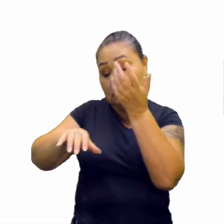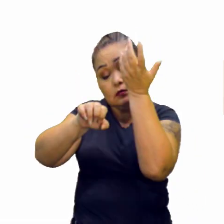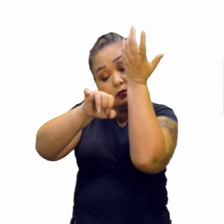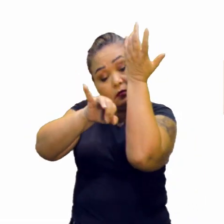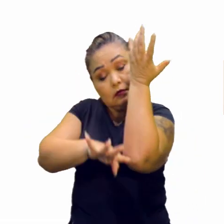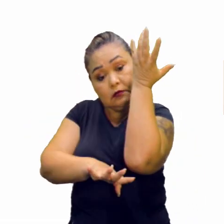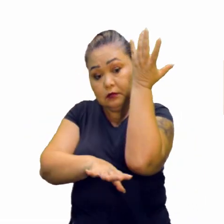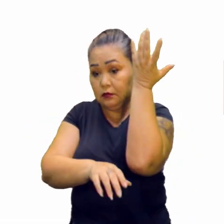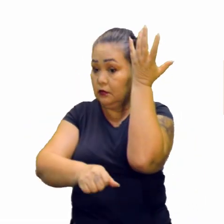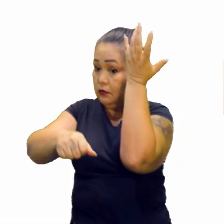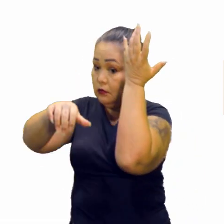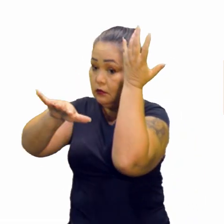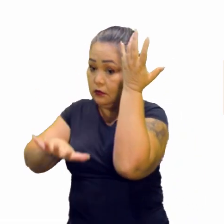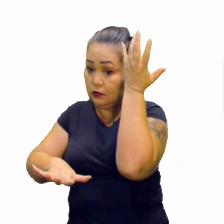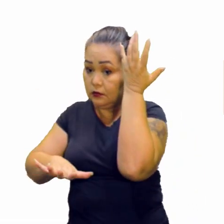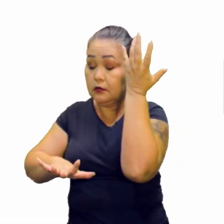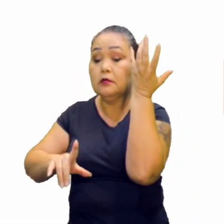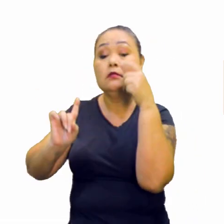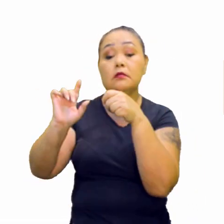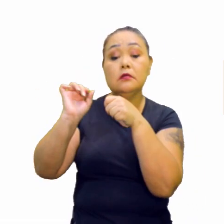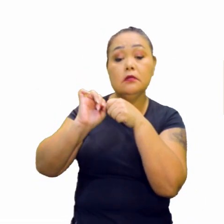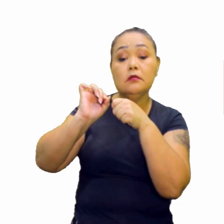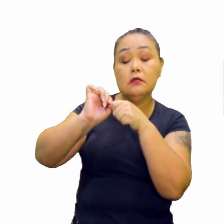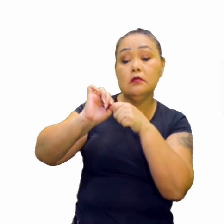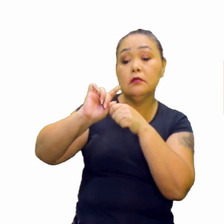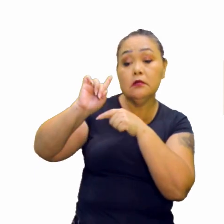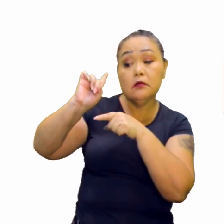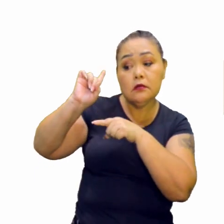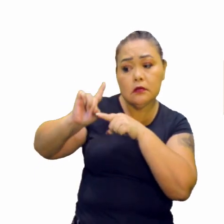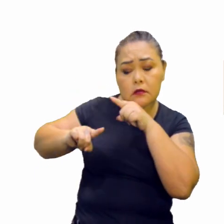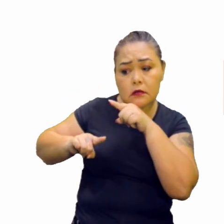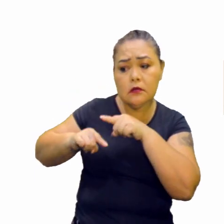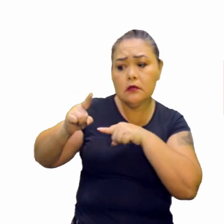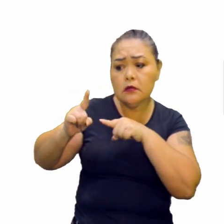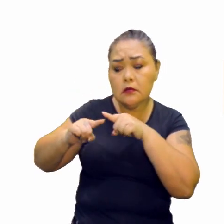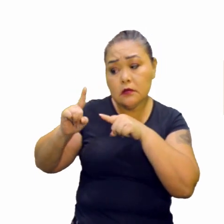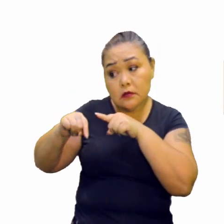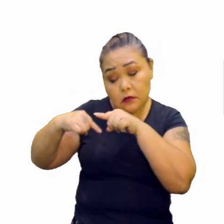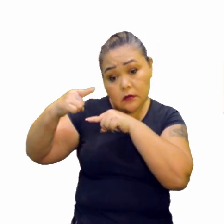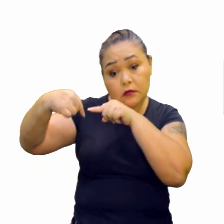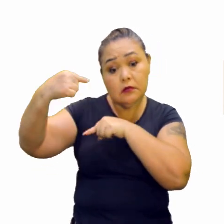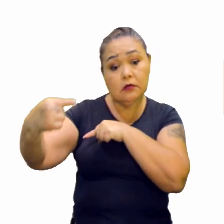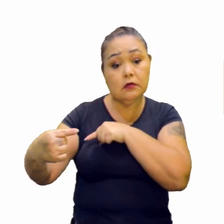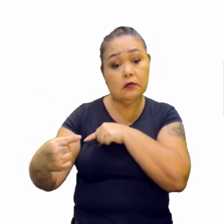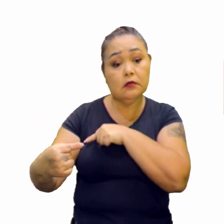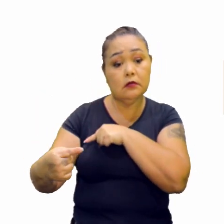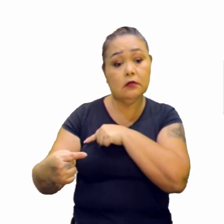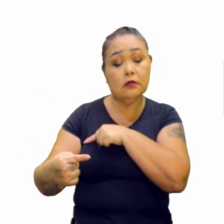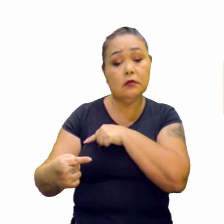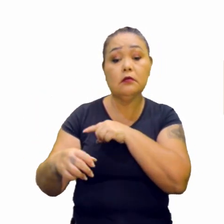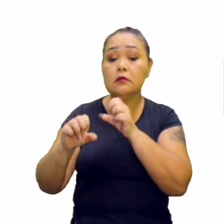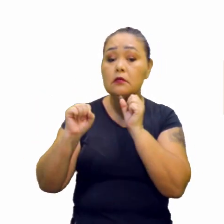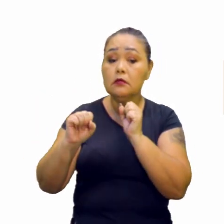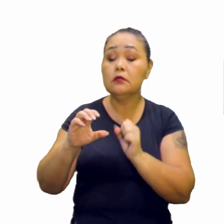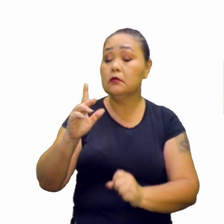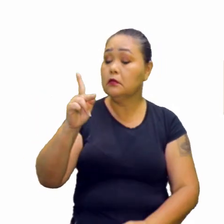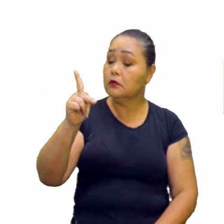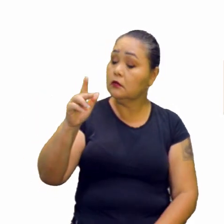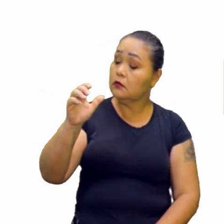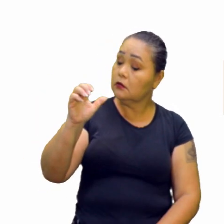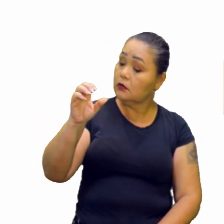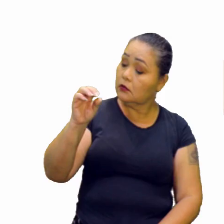de potenciais produtos advindos. Então, poda em